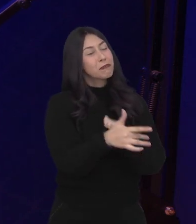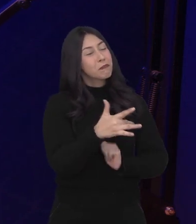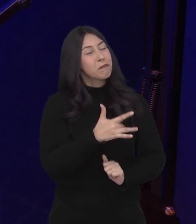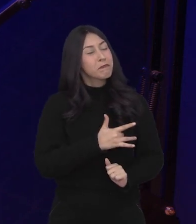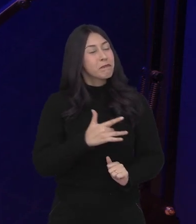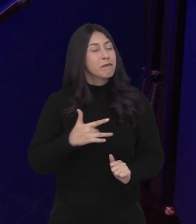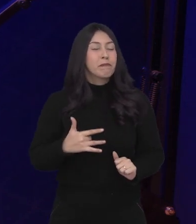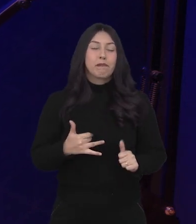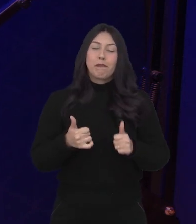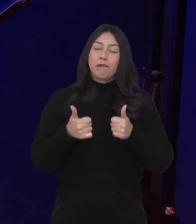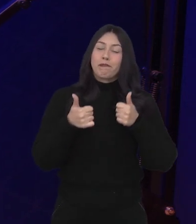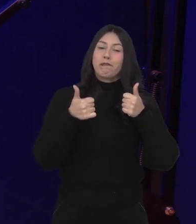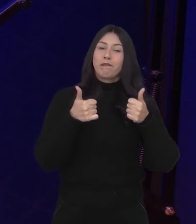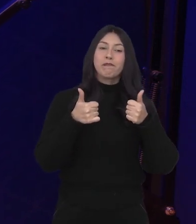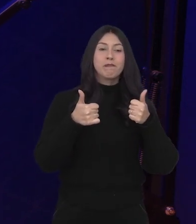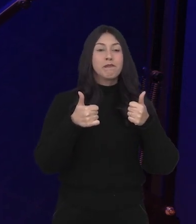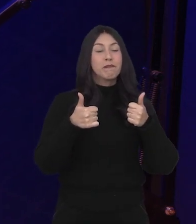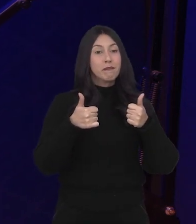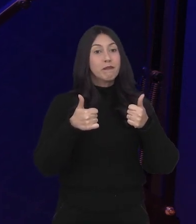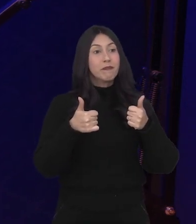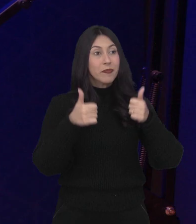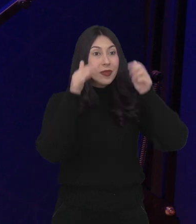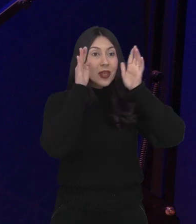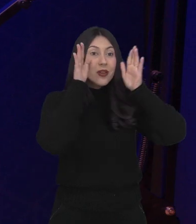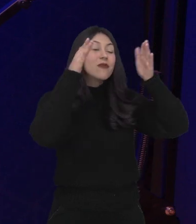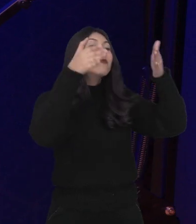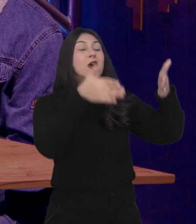mais saudável. Então, pensando em que...